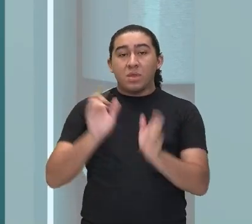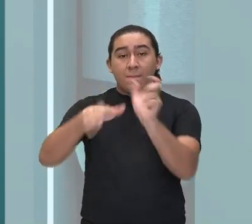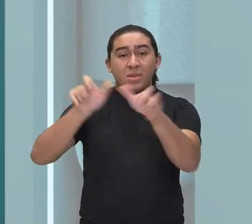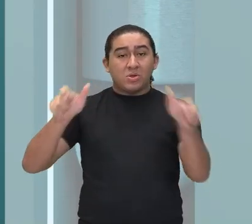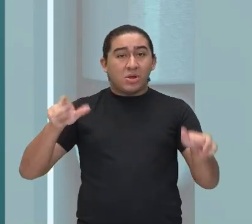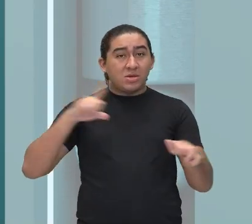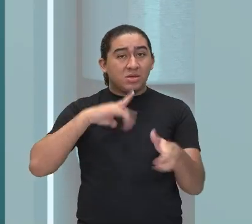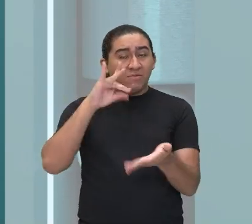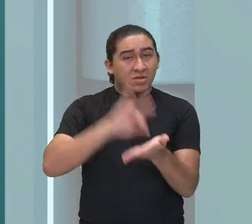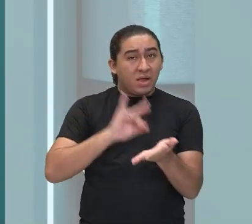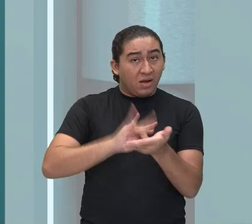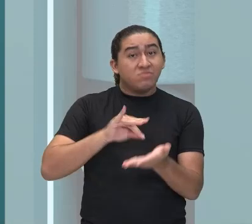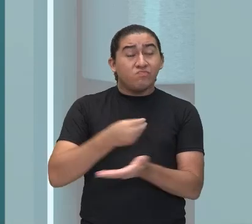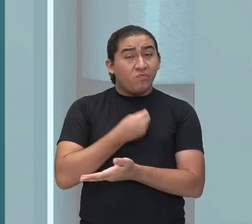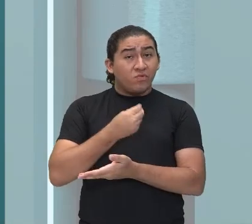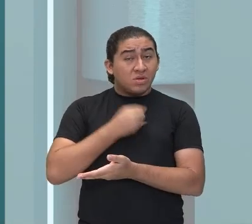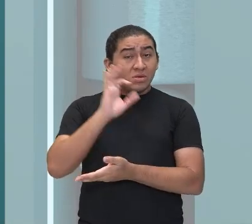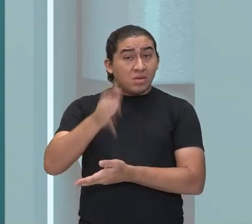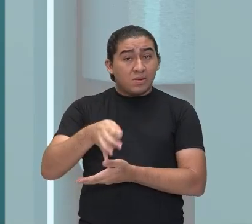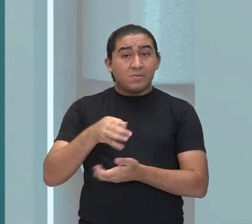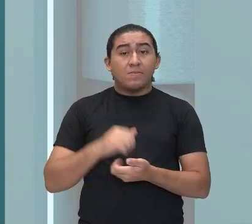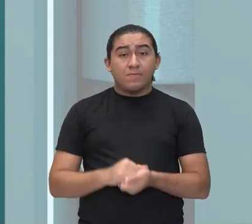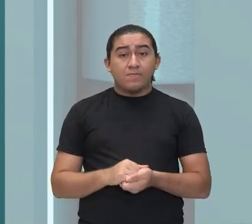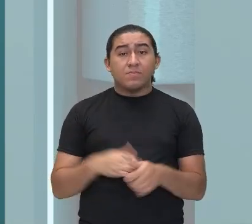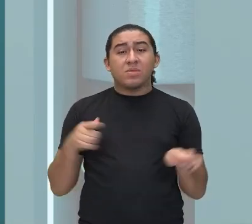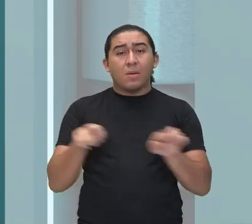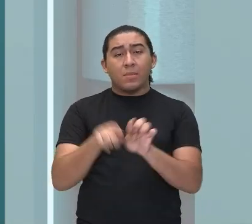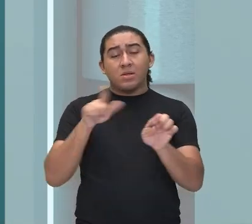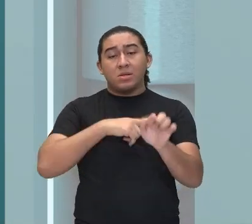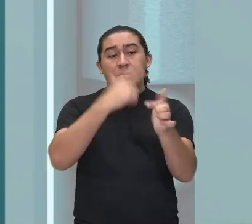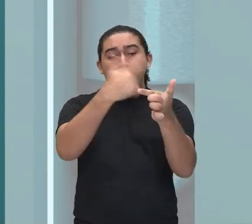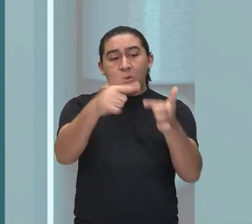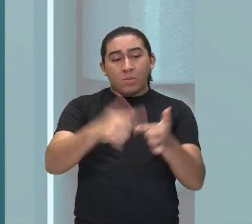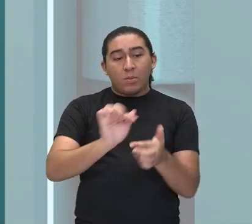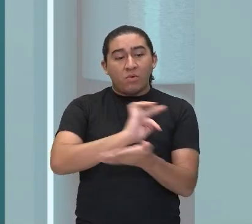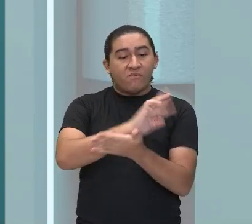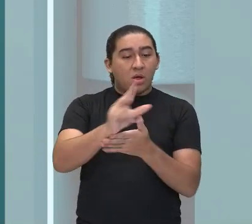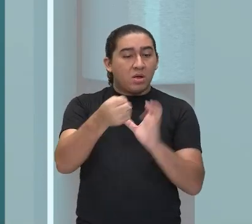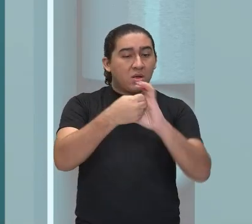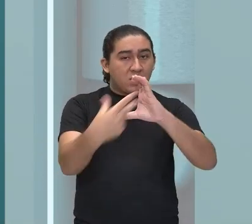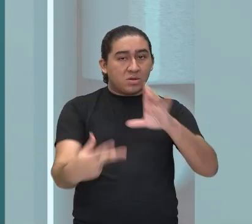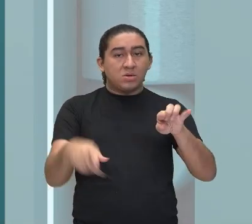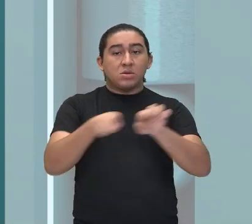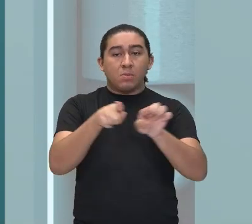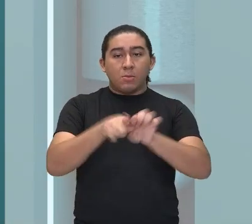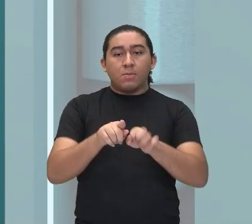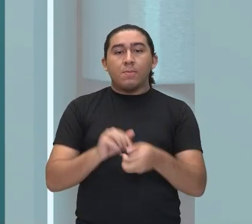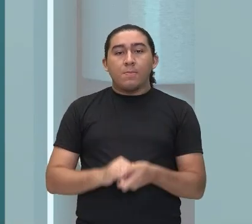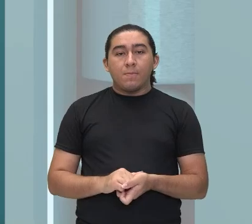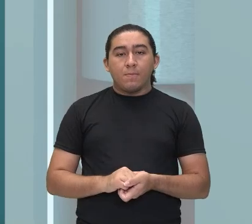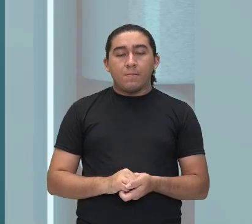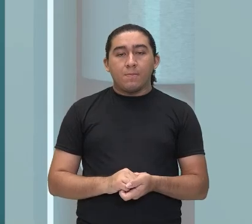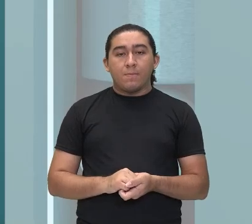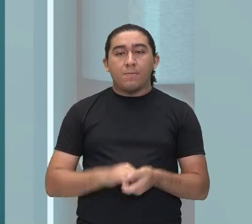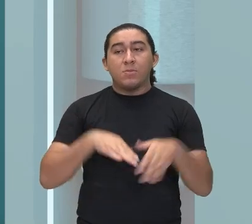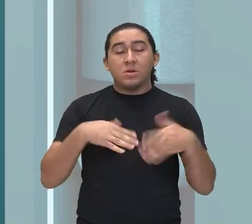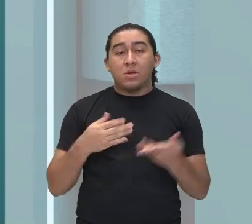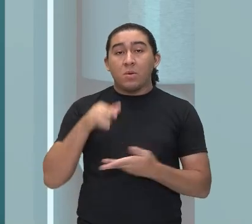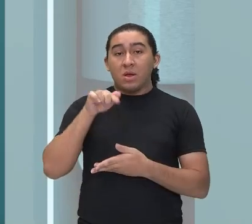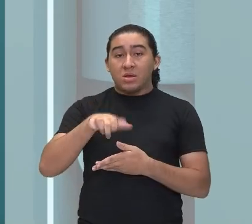bem realistas, né? Seus defeitos e suas qualidades, né? Então, este